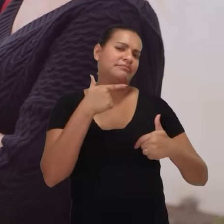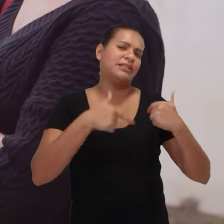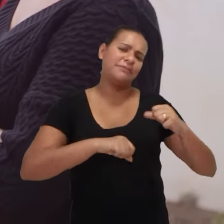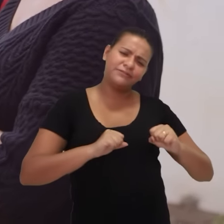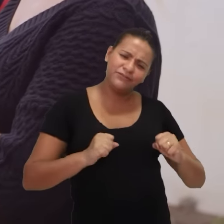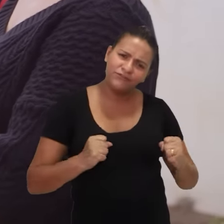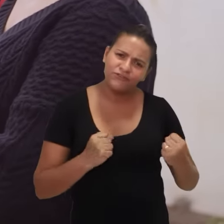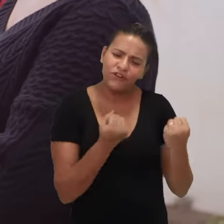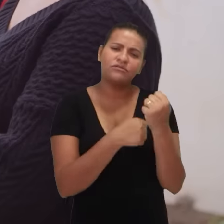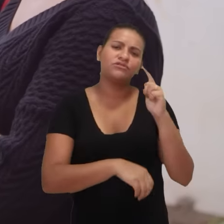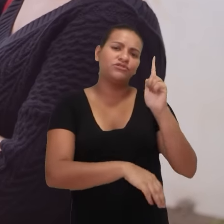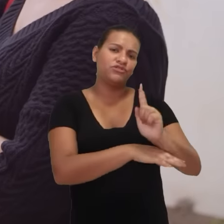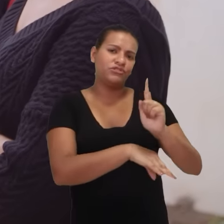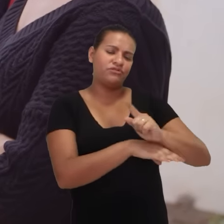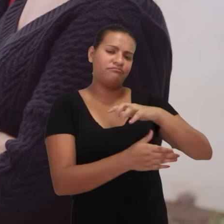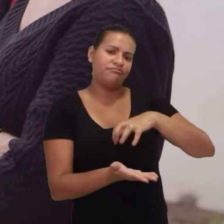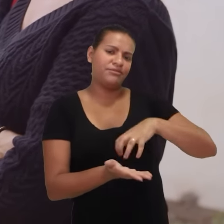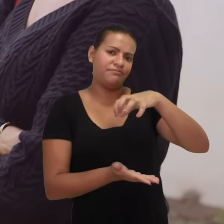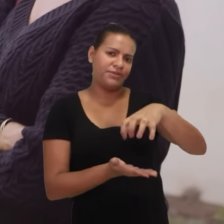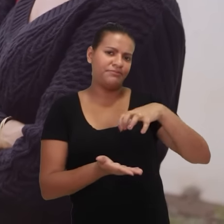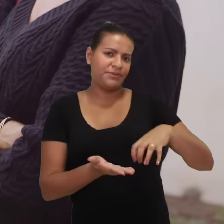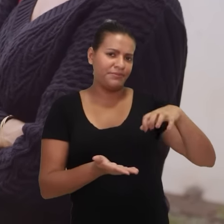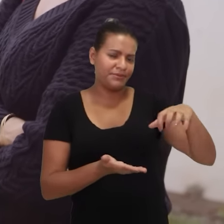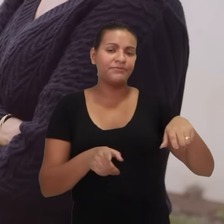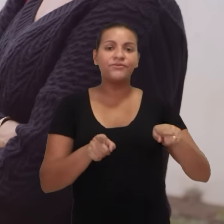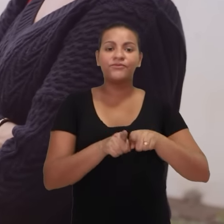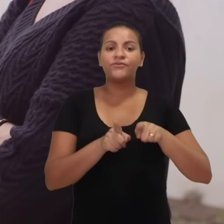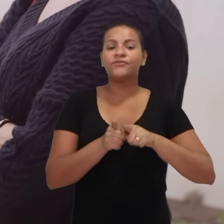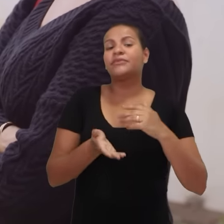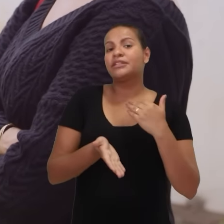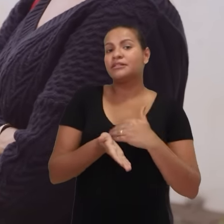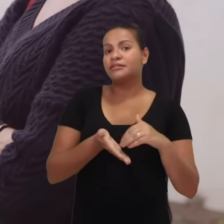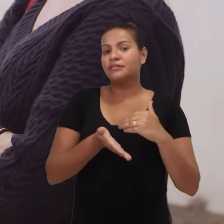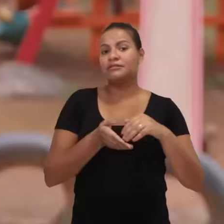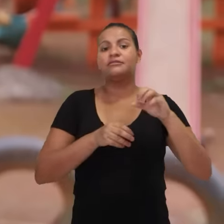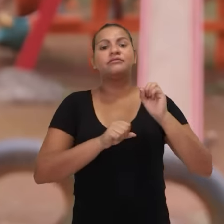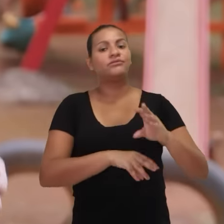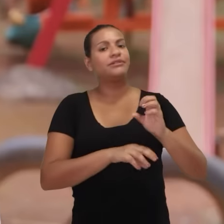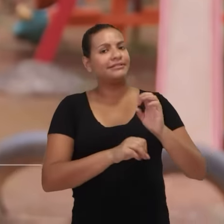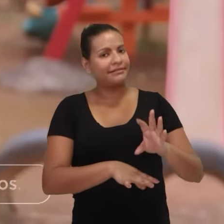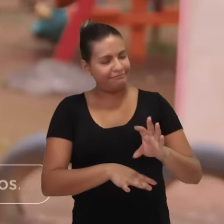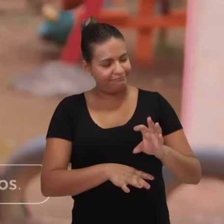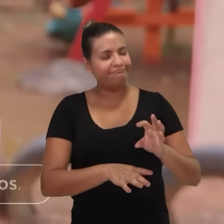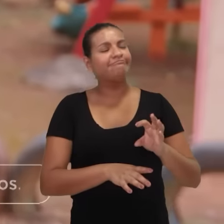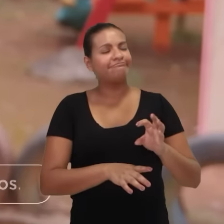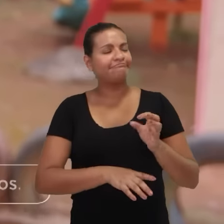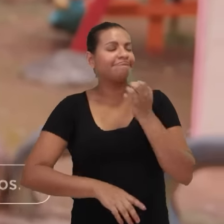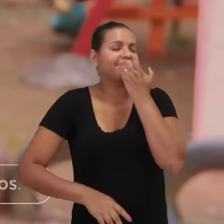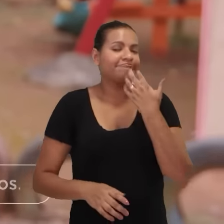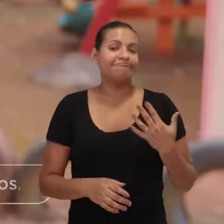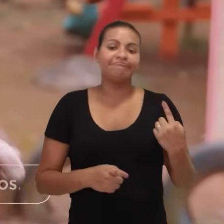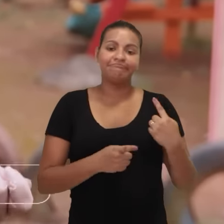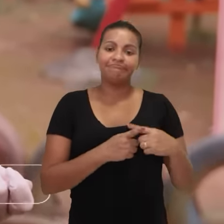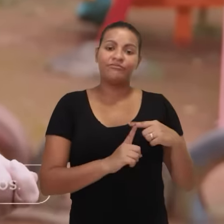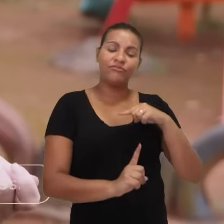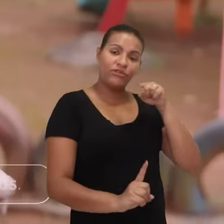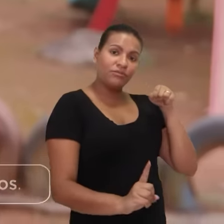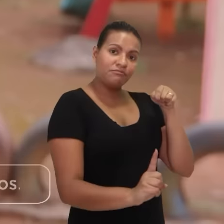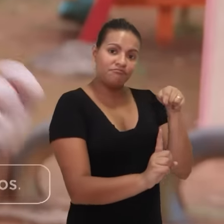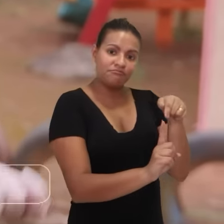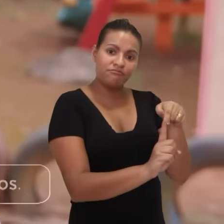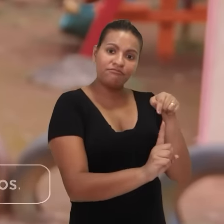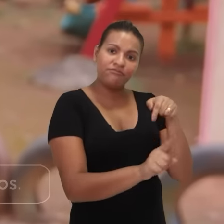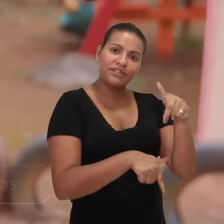o esforço de cada gestor regional, do secretário municipal de educação, assim, envolvidos nesse objetivo